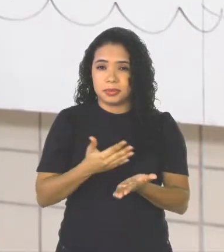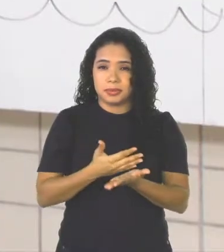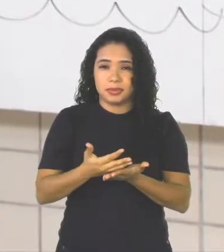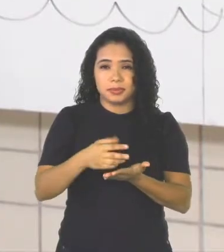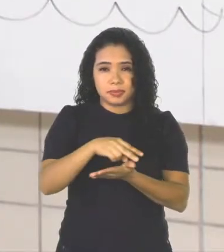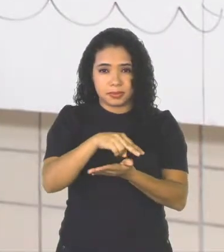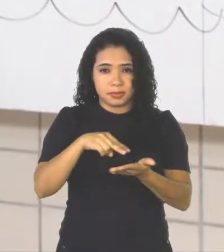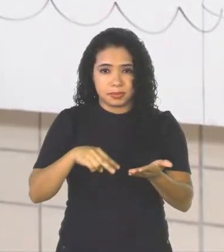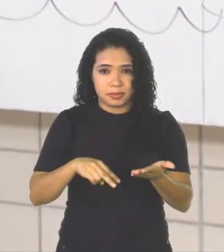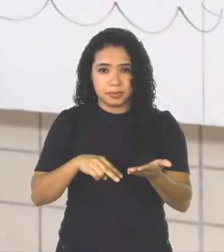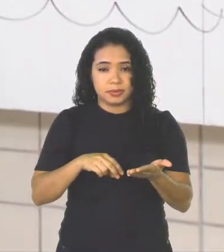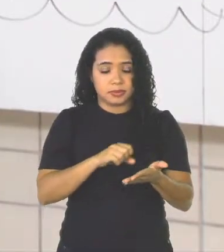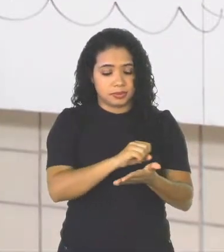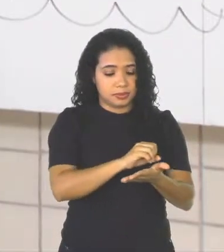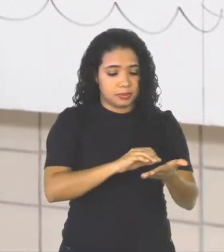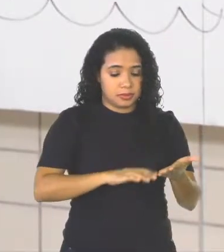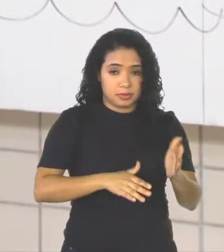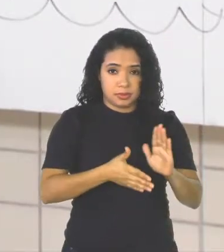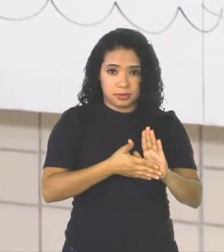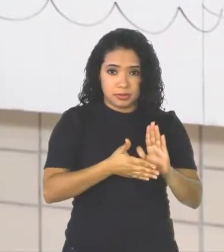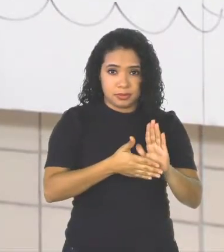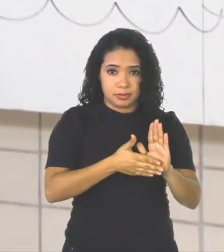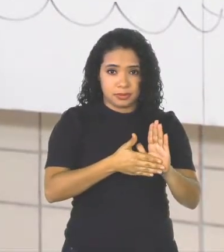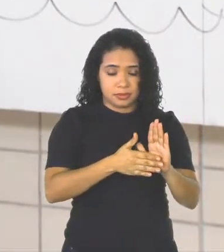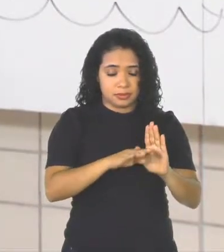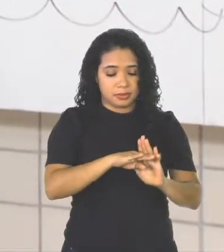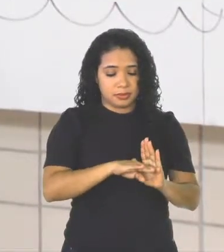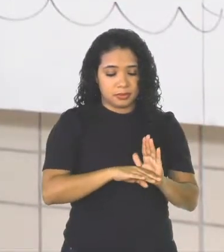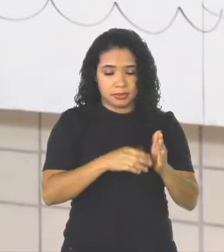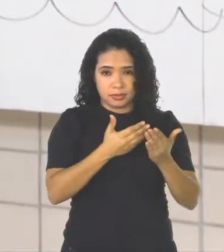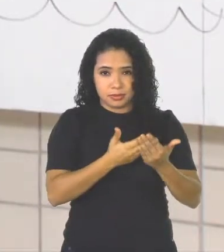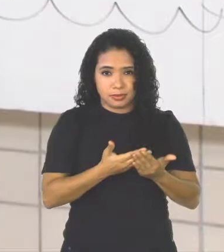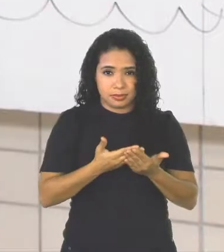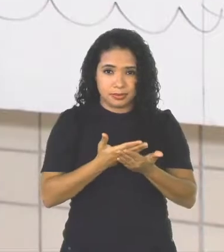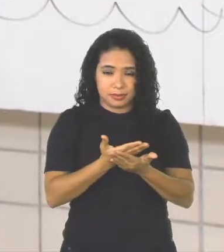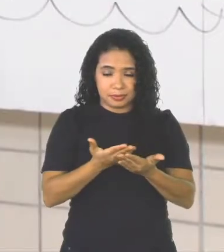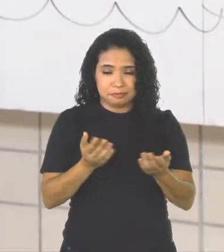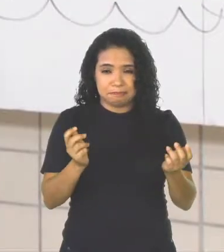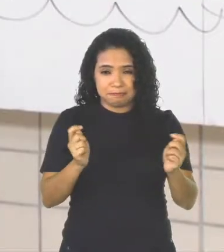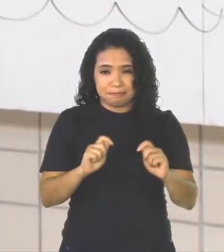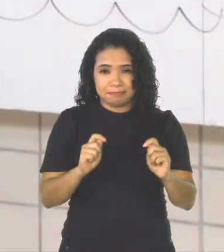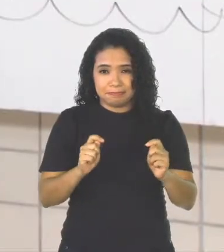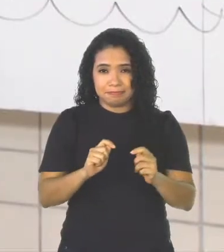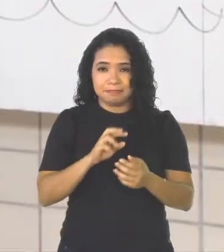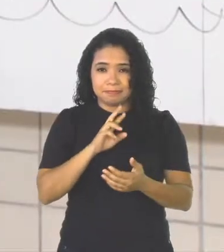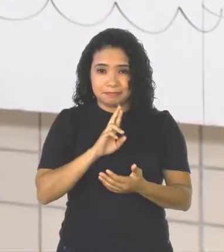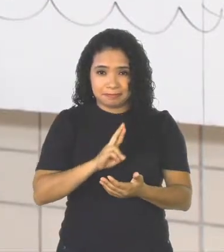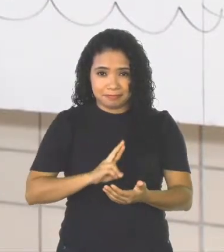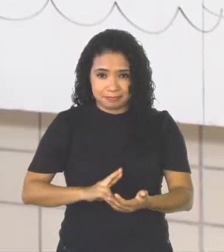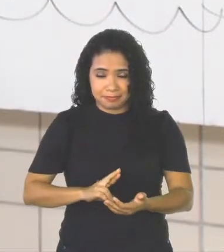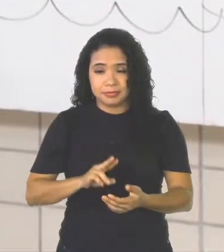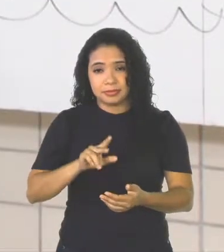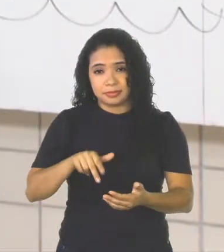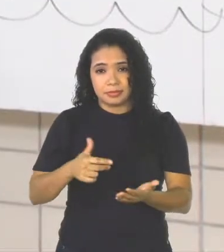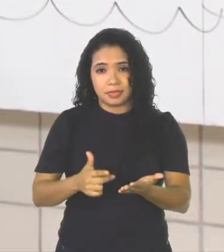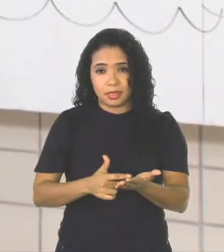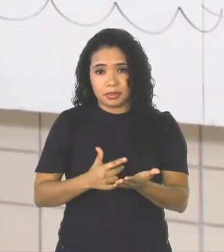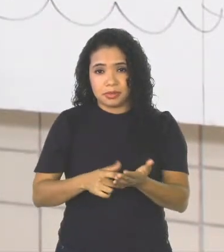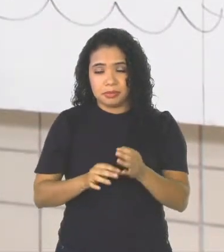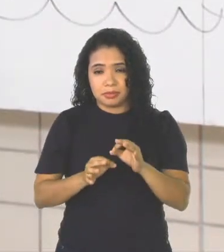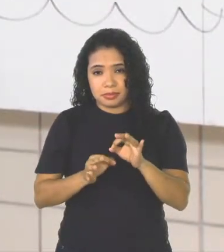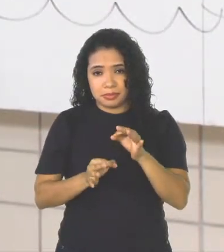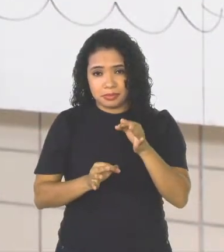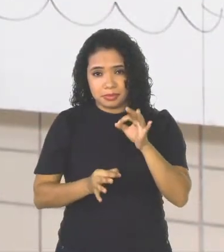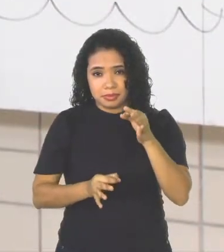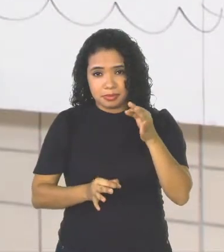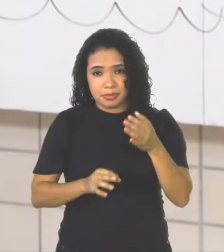fazer as atividades propostas no bloco de estudo de vocês, porque como vocês veem, ele é um livro um pouquinho mais extenso das